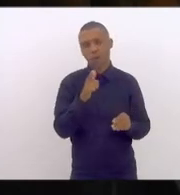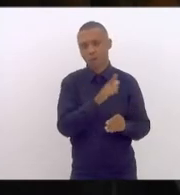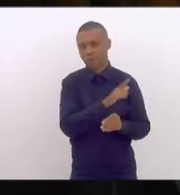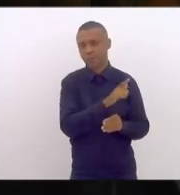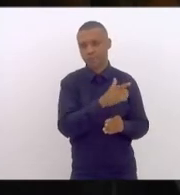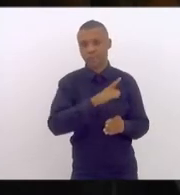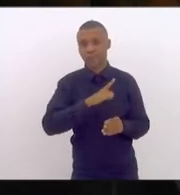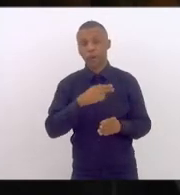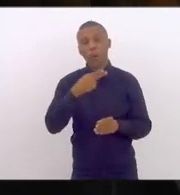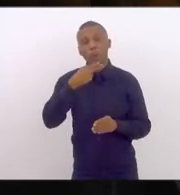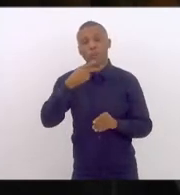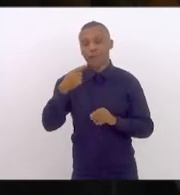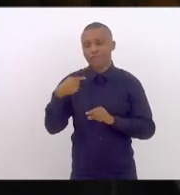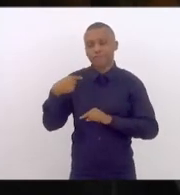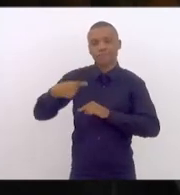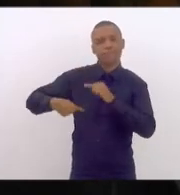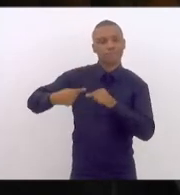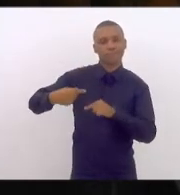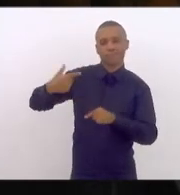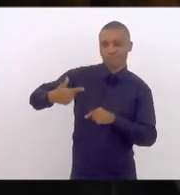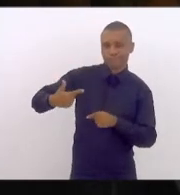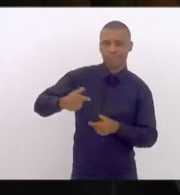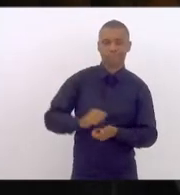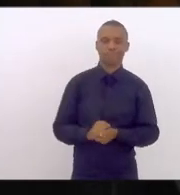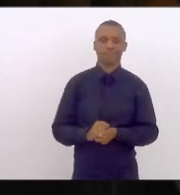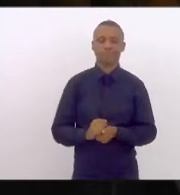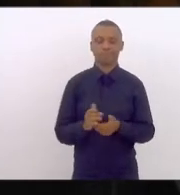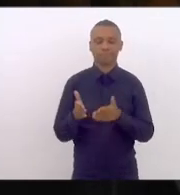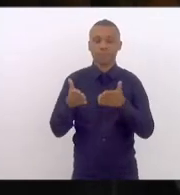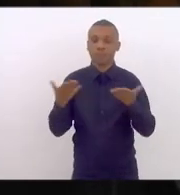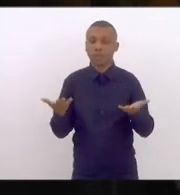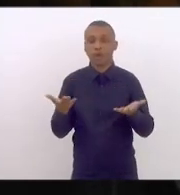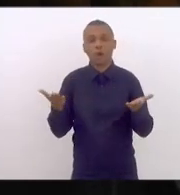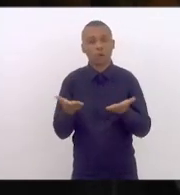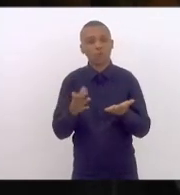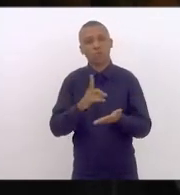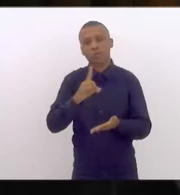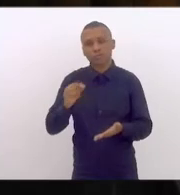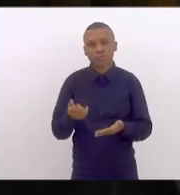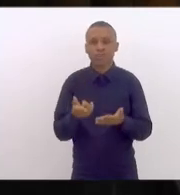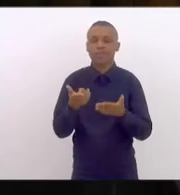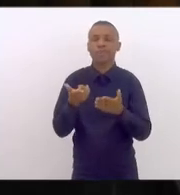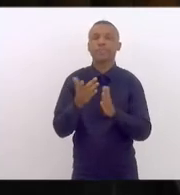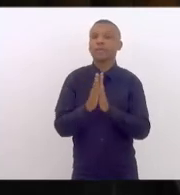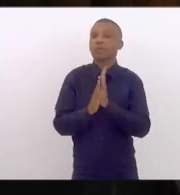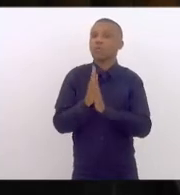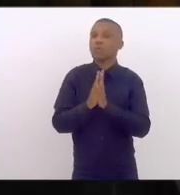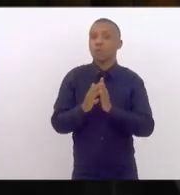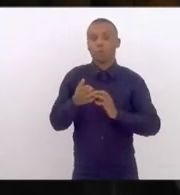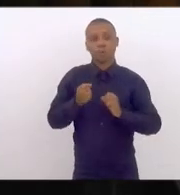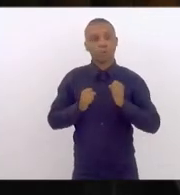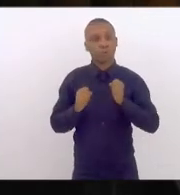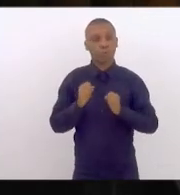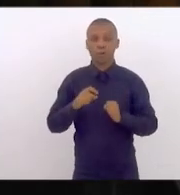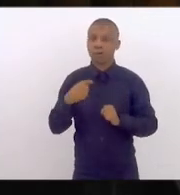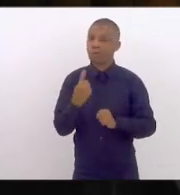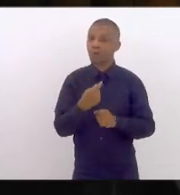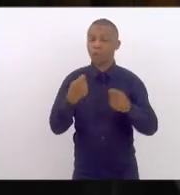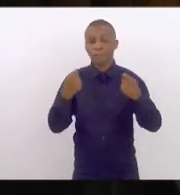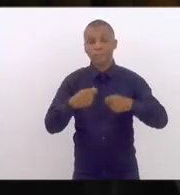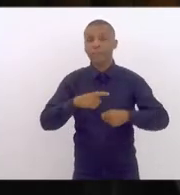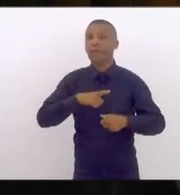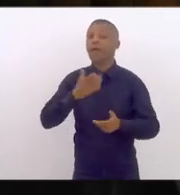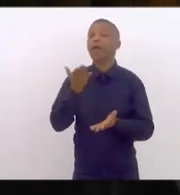dia de muito de muita expectativa e que nós precisamos ter